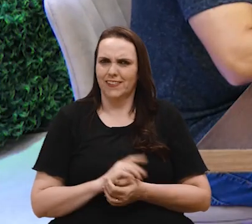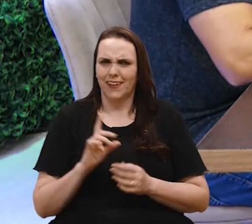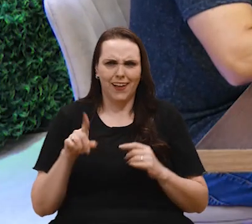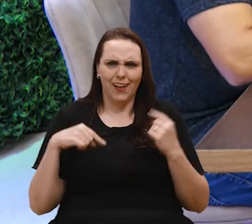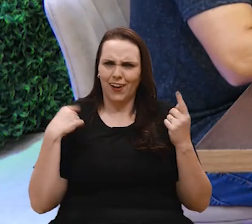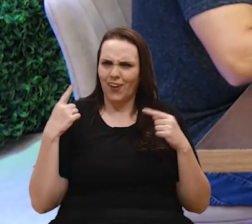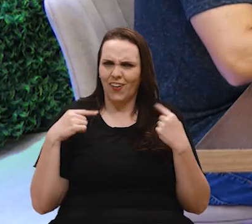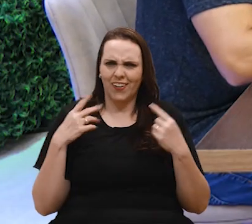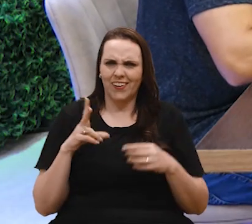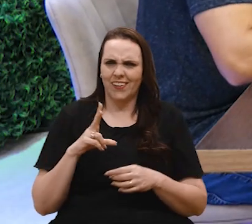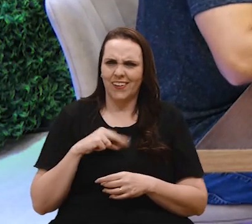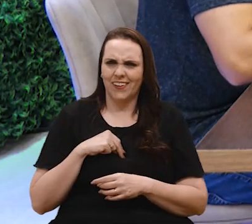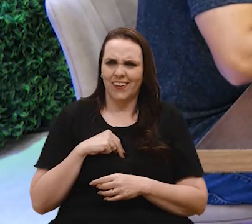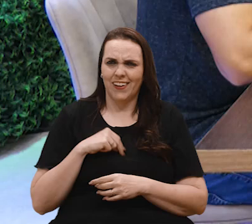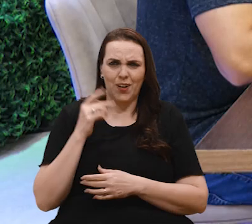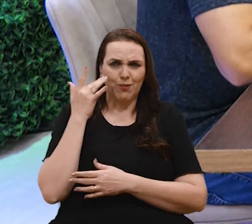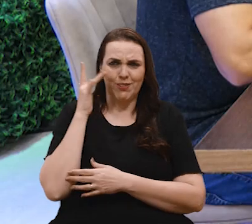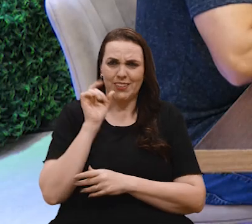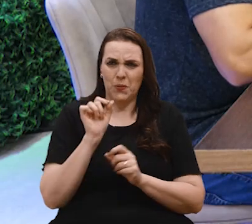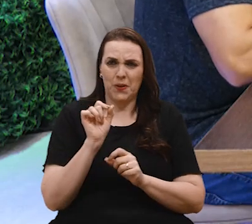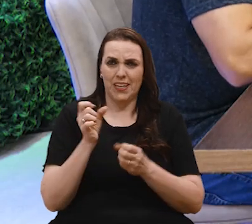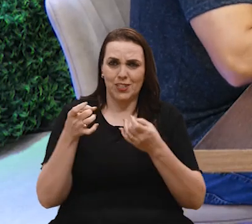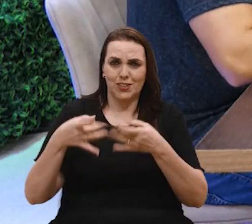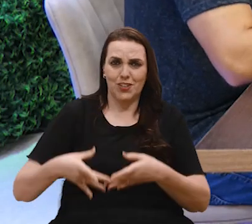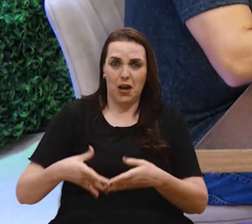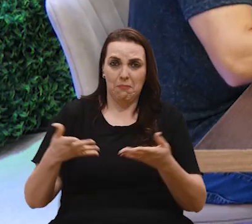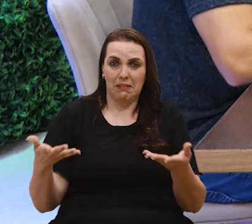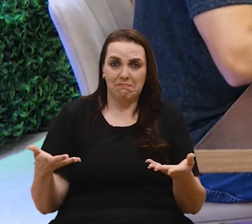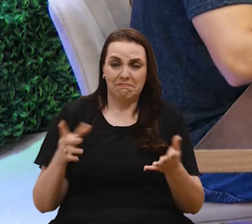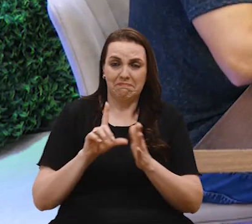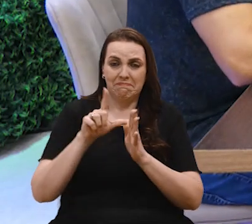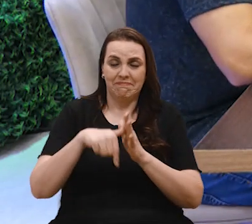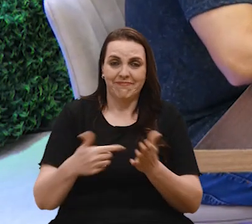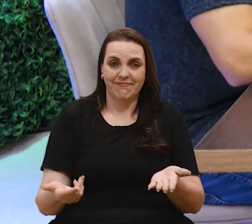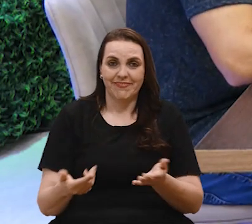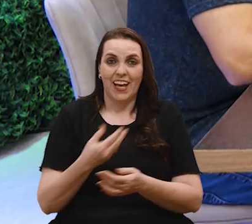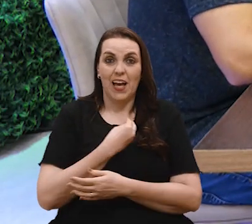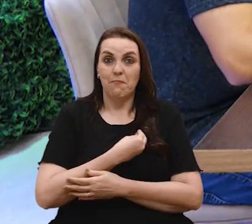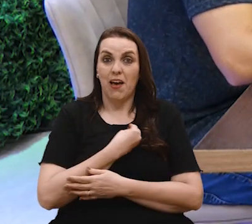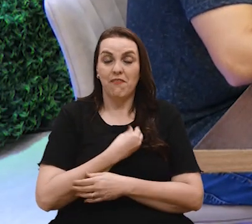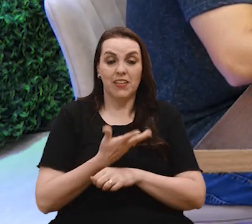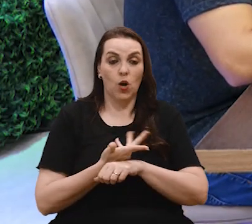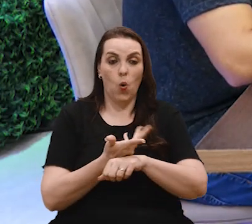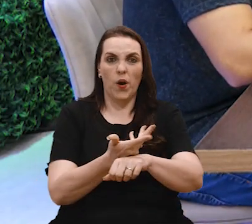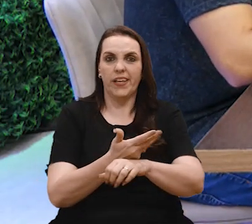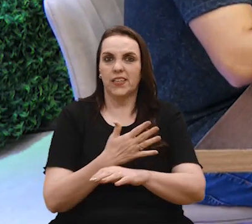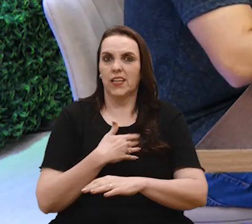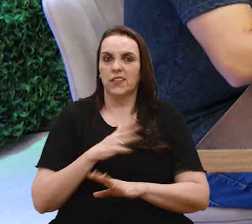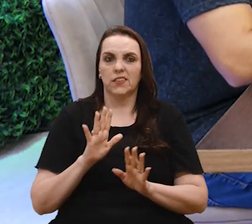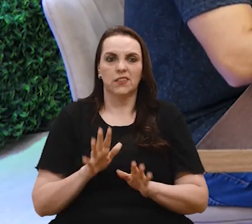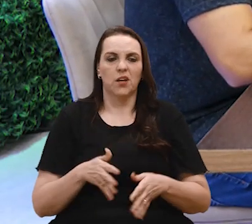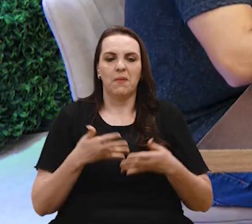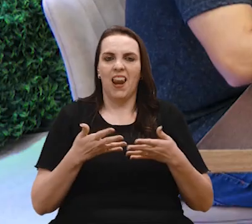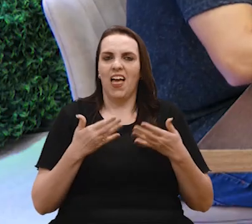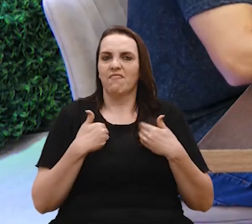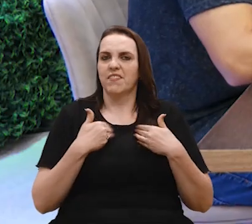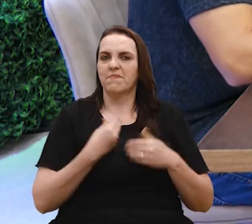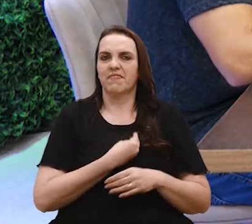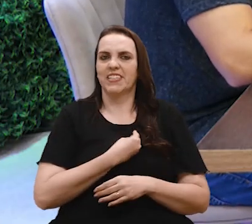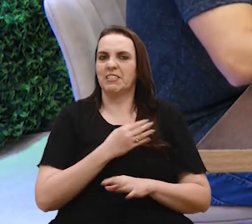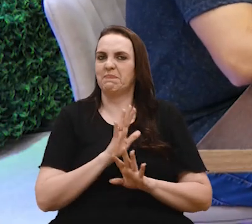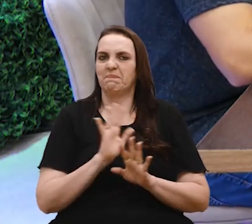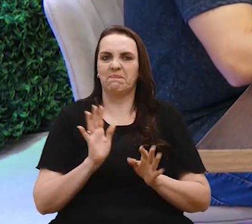Que loucura, Vereadora né? Marisol. Eu não sei nem o que sobra daí depois disso, né? É puxado. Eu ia dizer que a minha vida é uma correria, agora eu achei que ficou até leve. Mas é